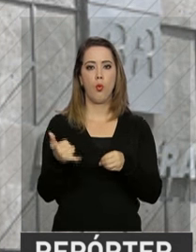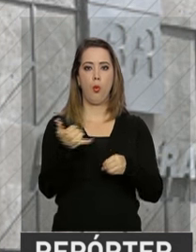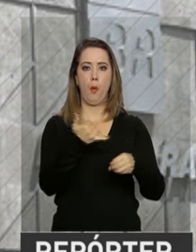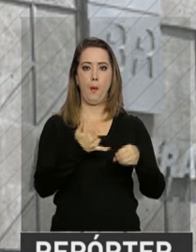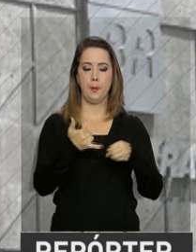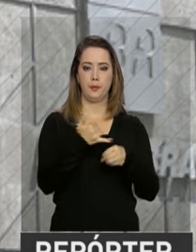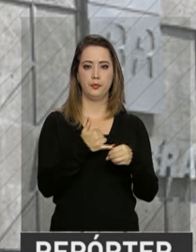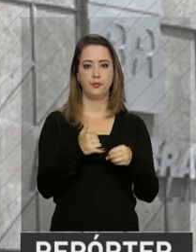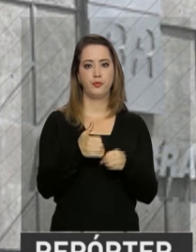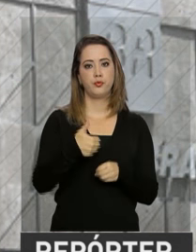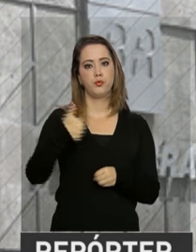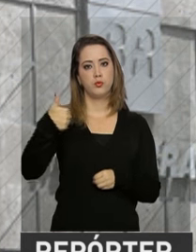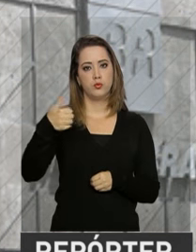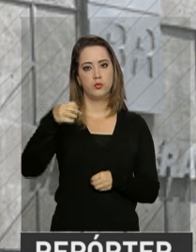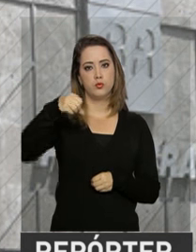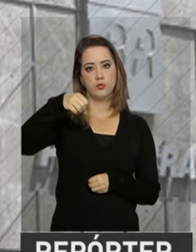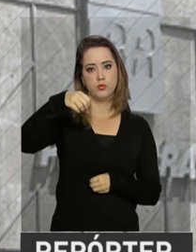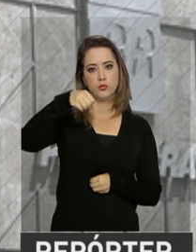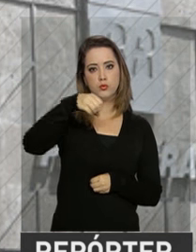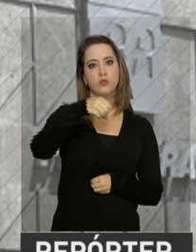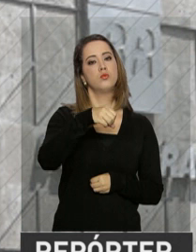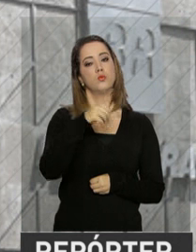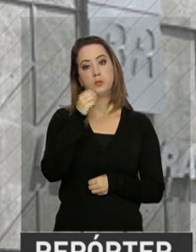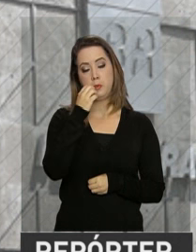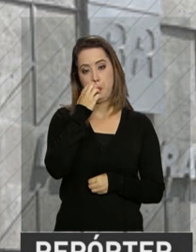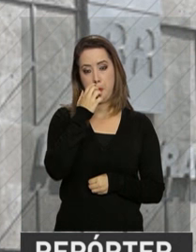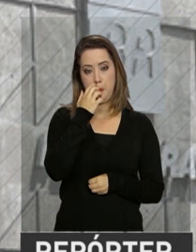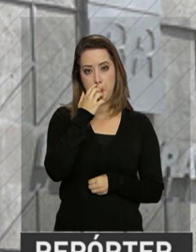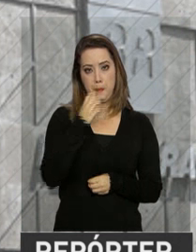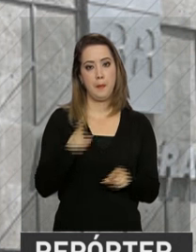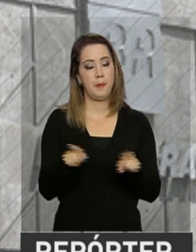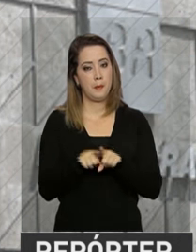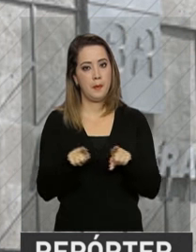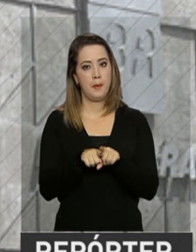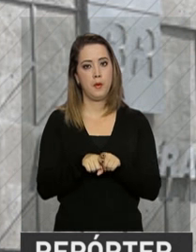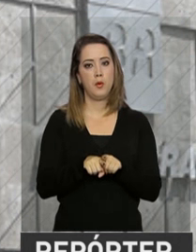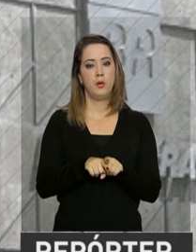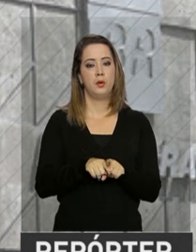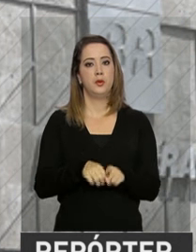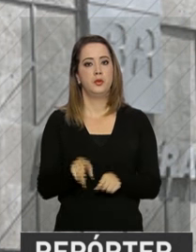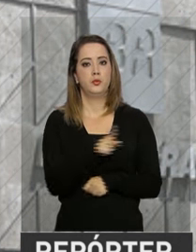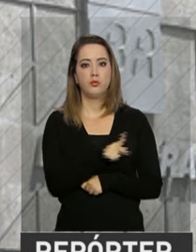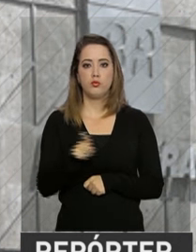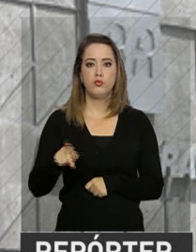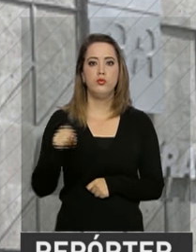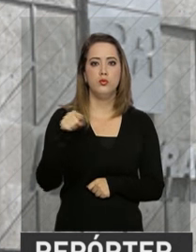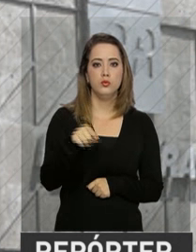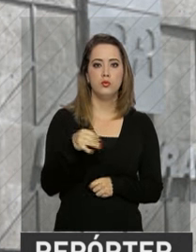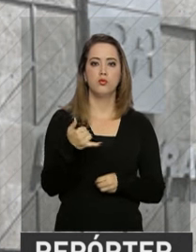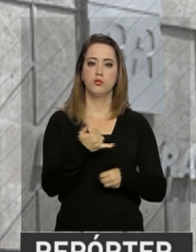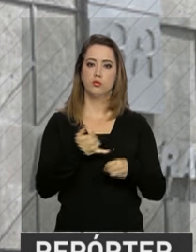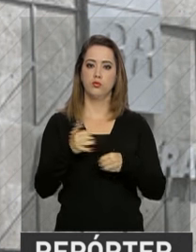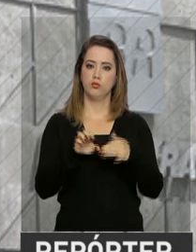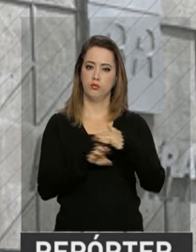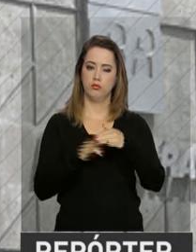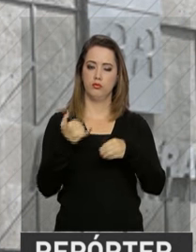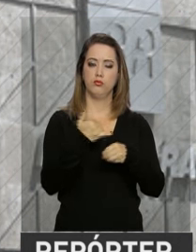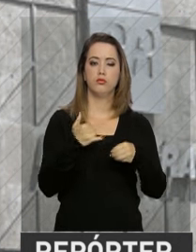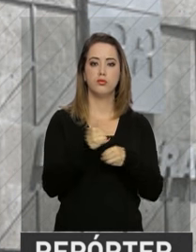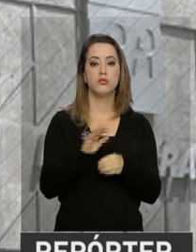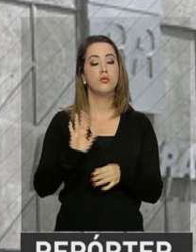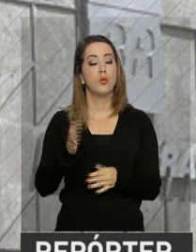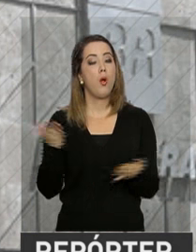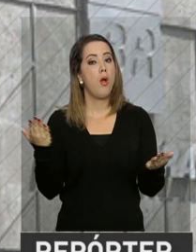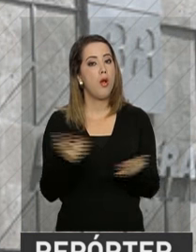entre 1999 e 2002 e presidente do Conselho a partir de março de 2002. Atualmente, ele